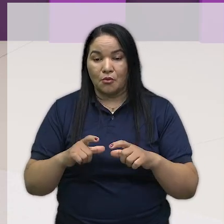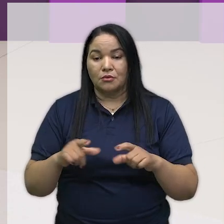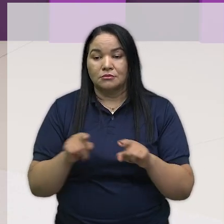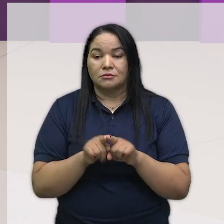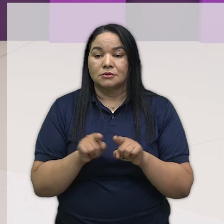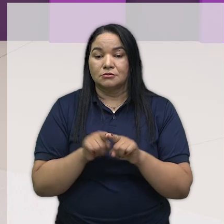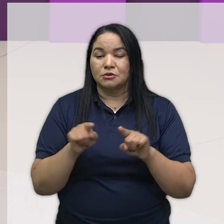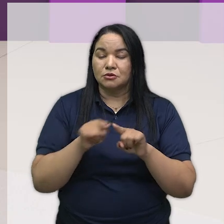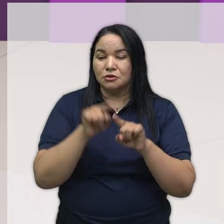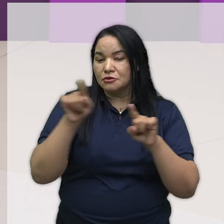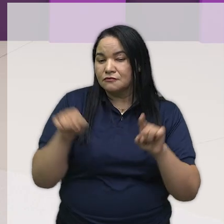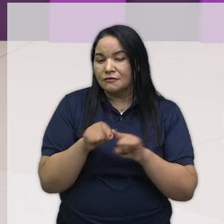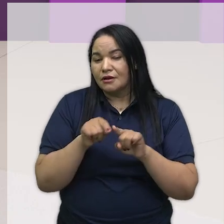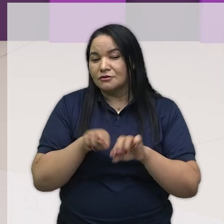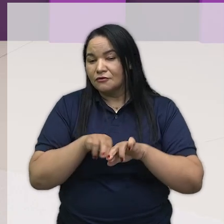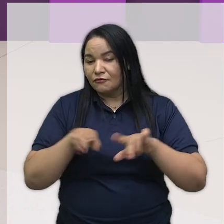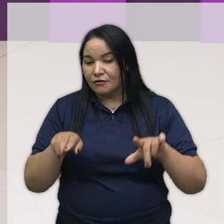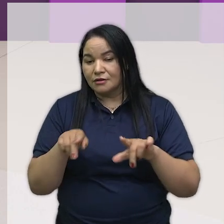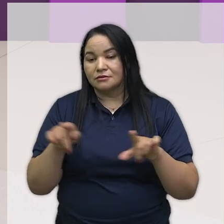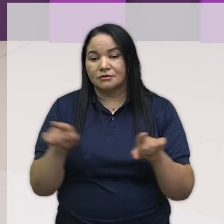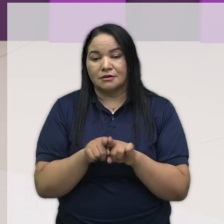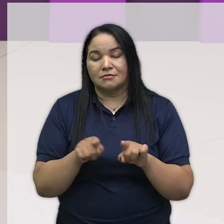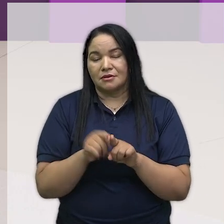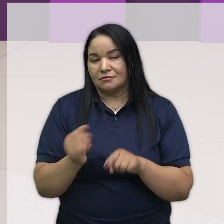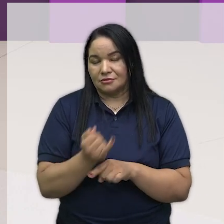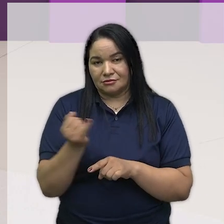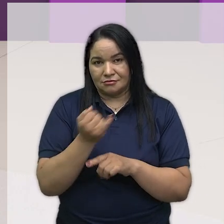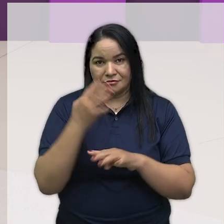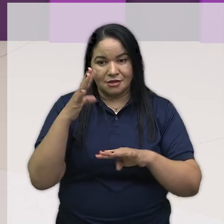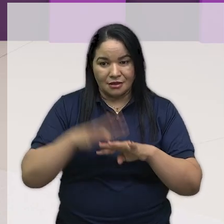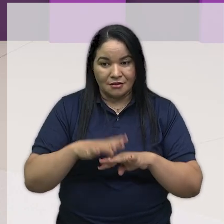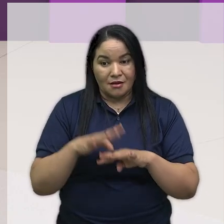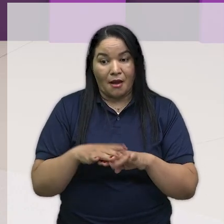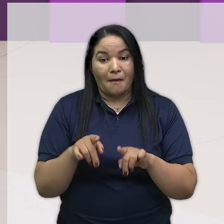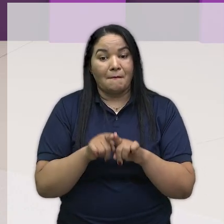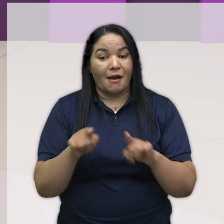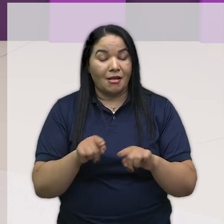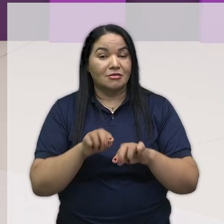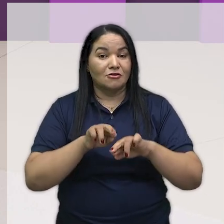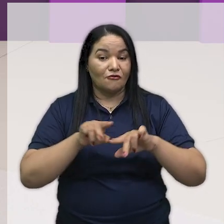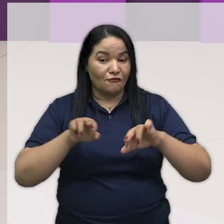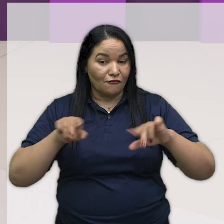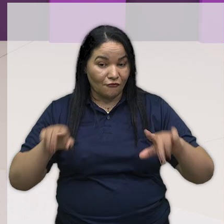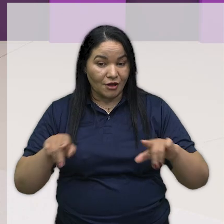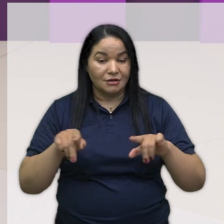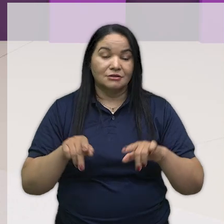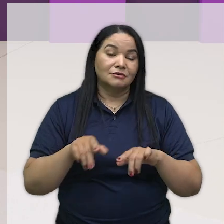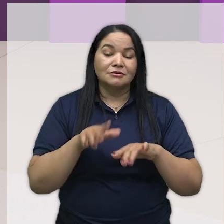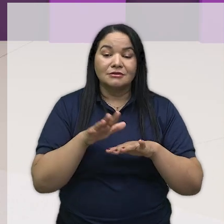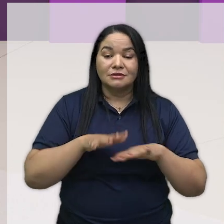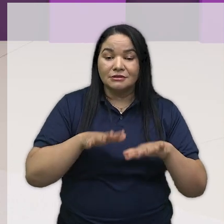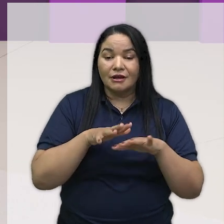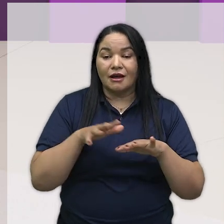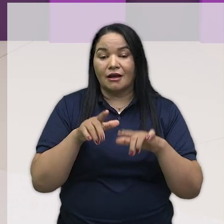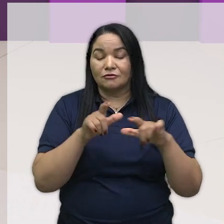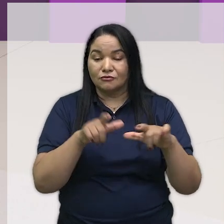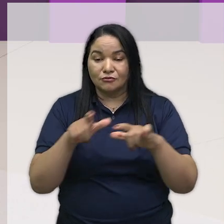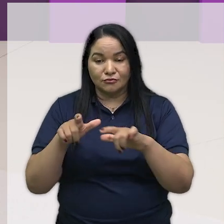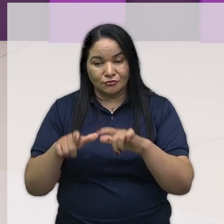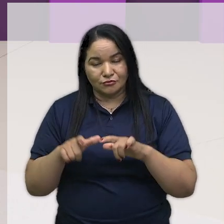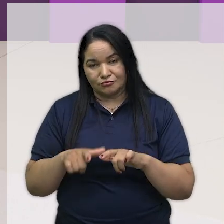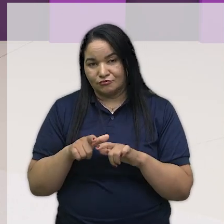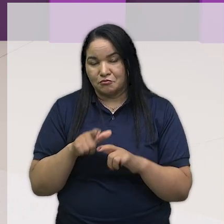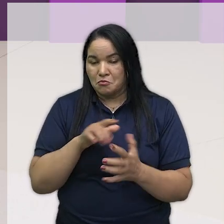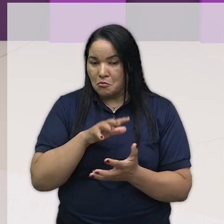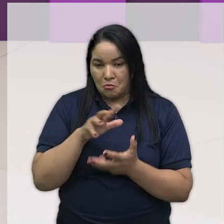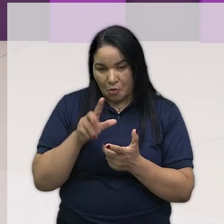as esferas. E lógico, é importante aqui na nossa matemática, mas também em várias áreas aí, né, ao mundo afora.